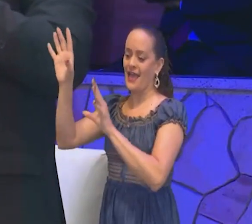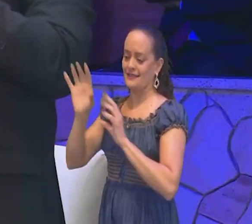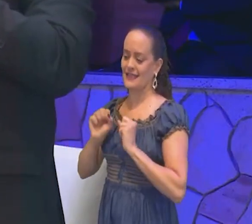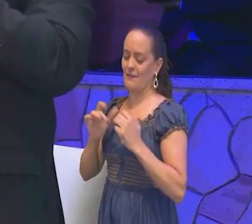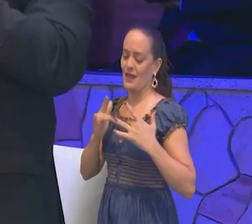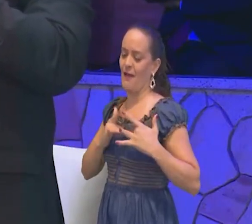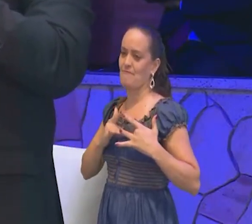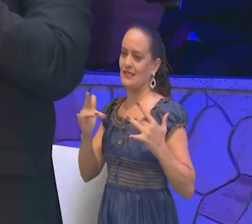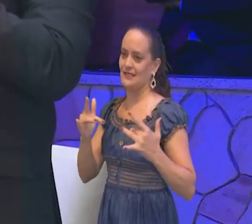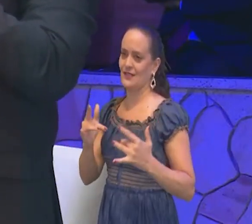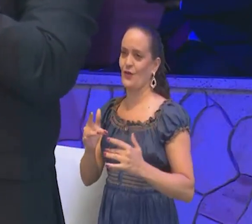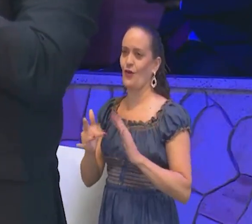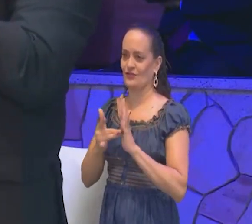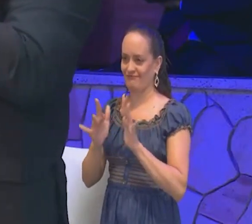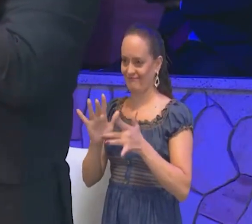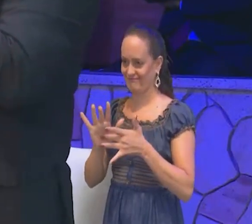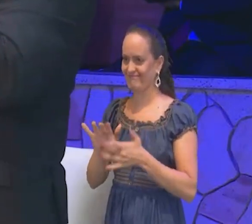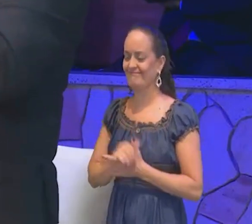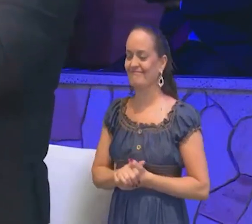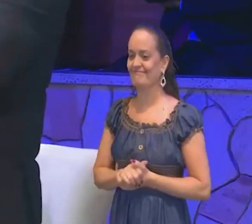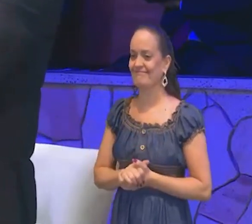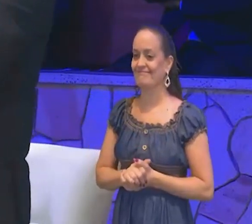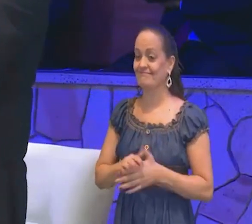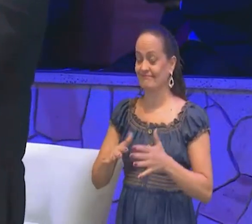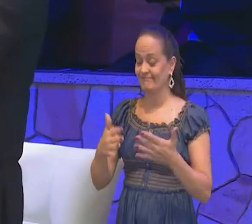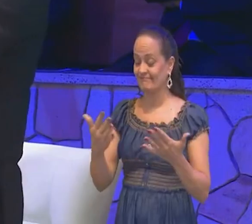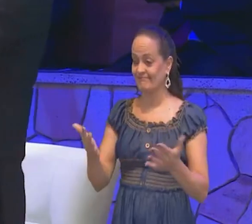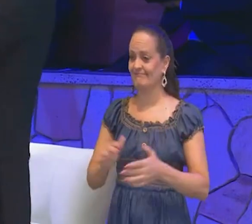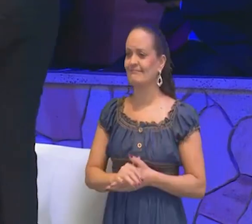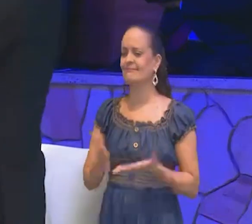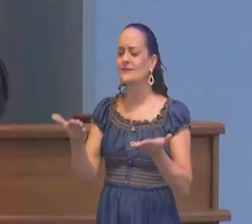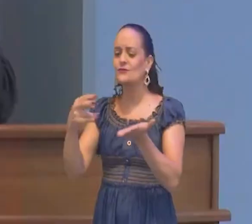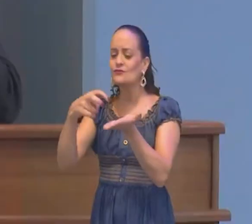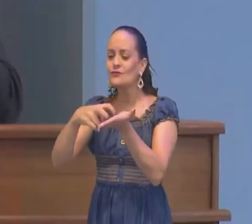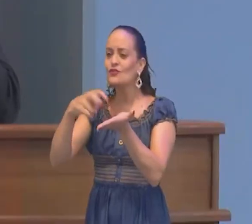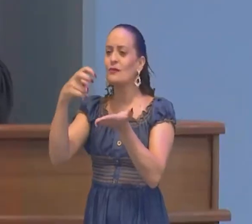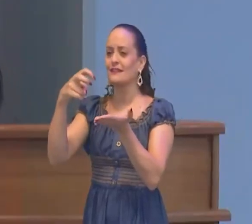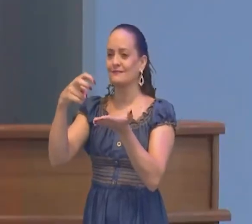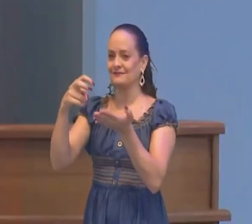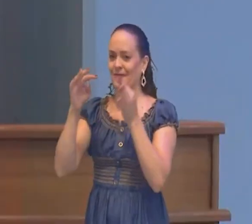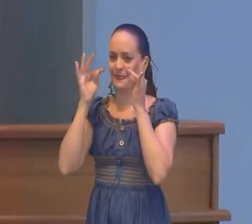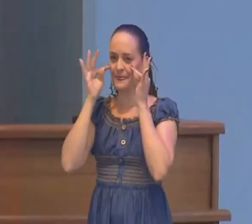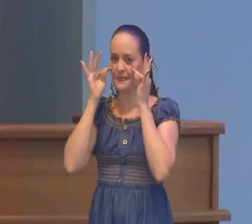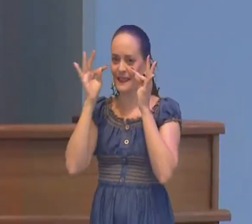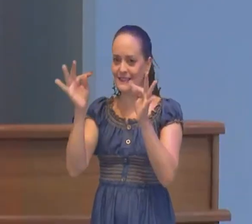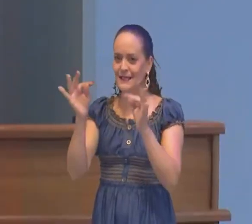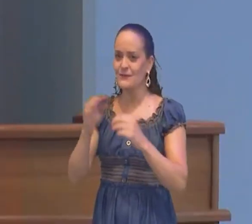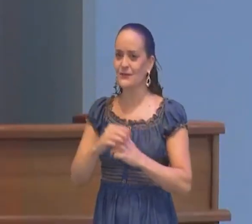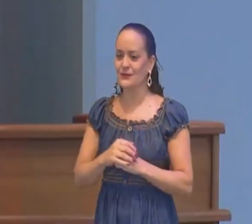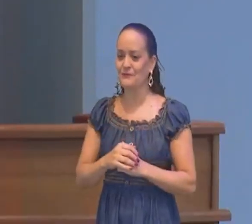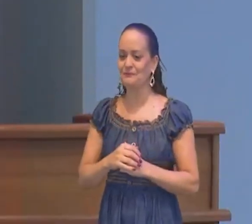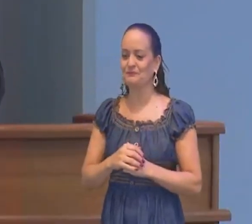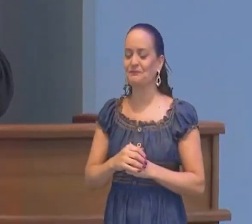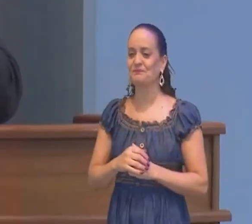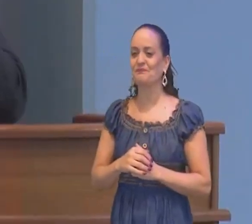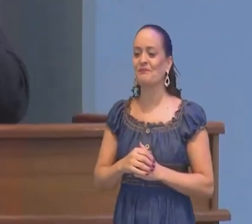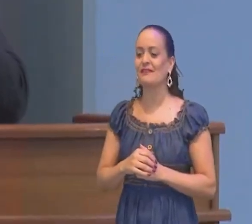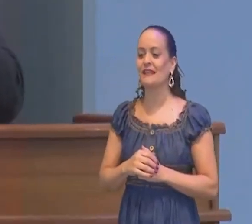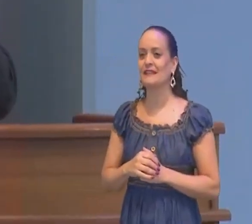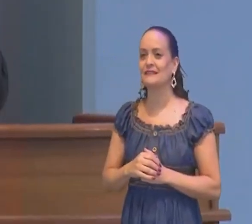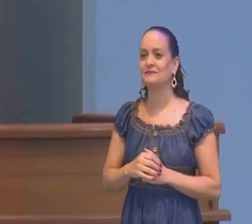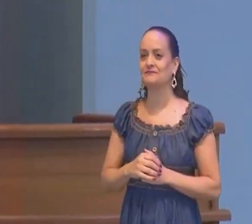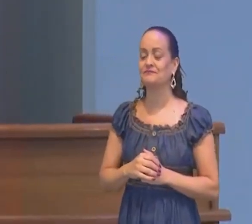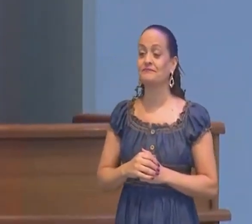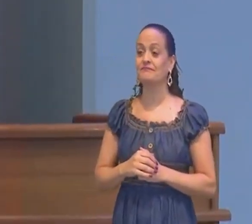Senhor. Portanto, meus amados, que nesta manhã de testemunho, nós possamos primeiramente